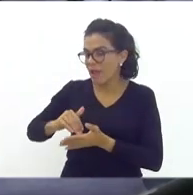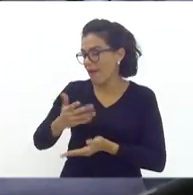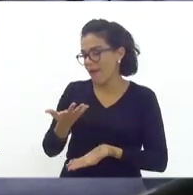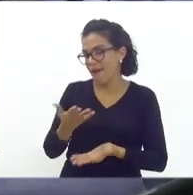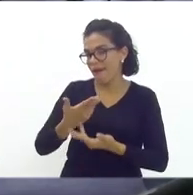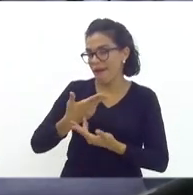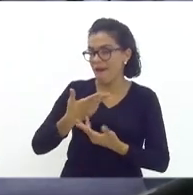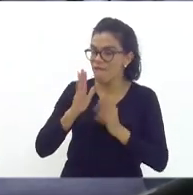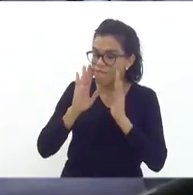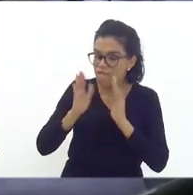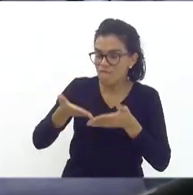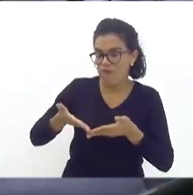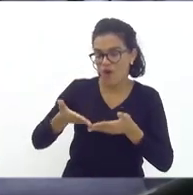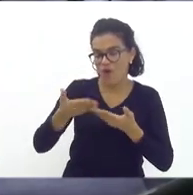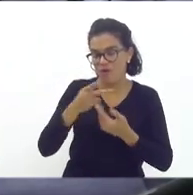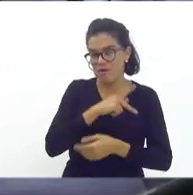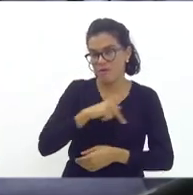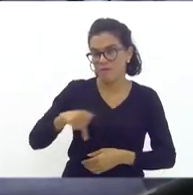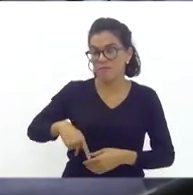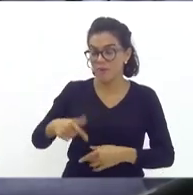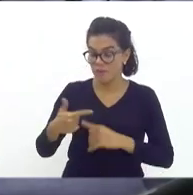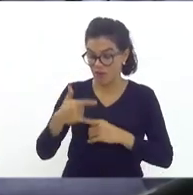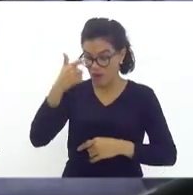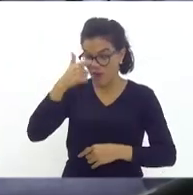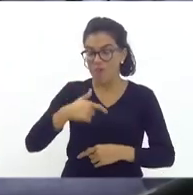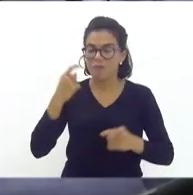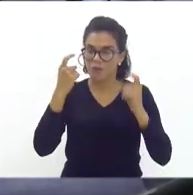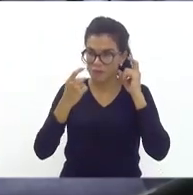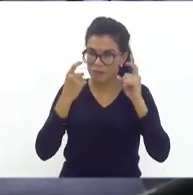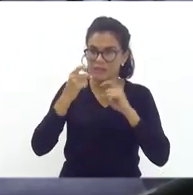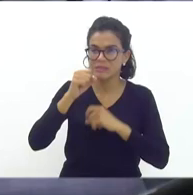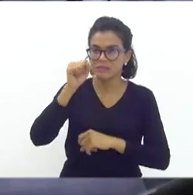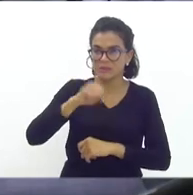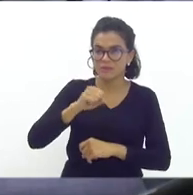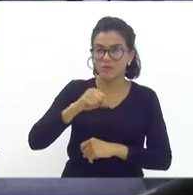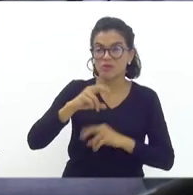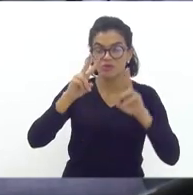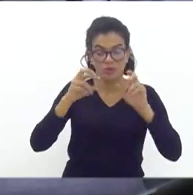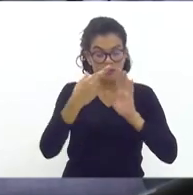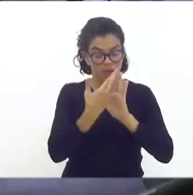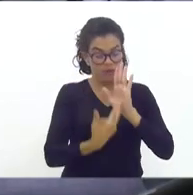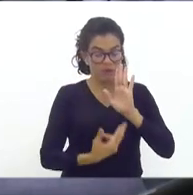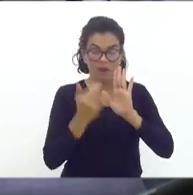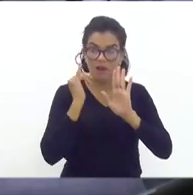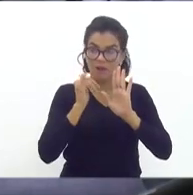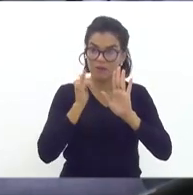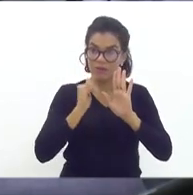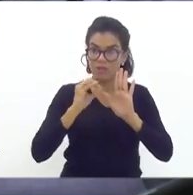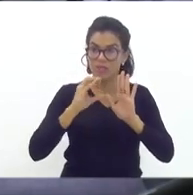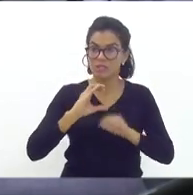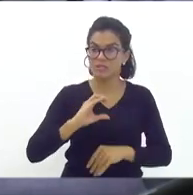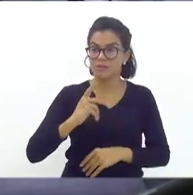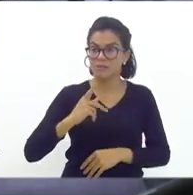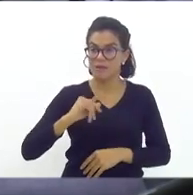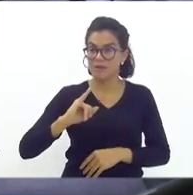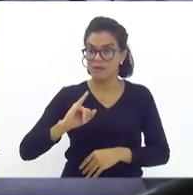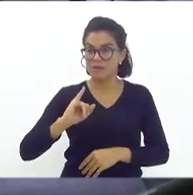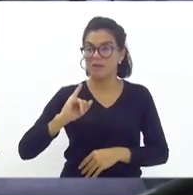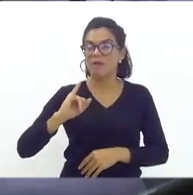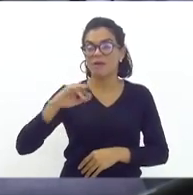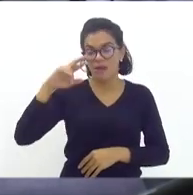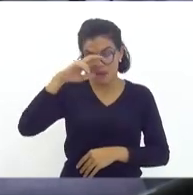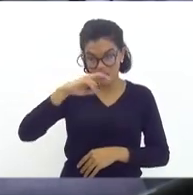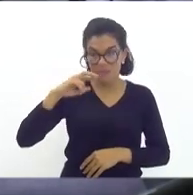porque senão o que que acontece com a minha preocupação na questão da relatoria a CPI ela nós temos o prazo e o prazo ele é